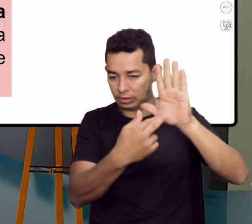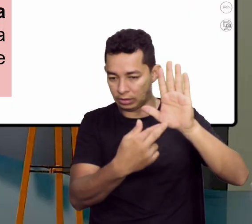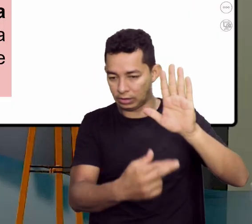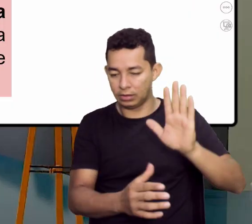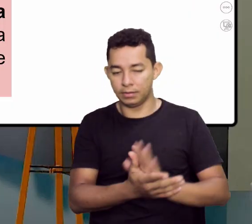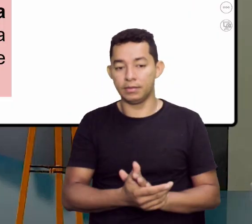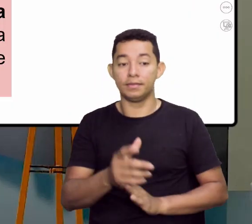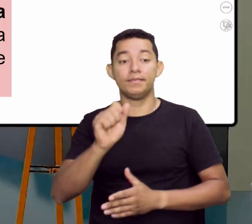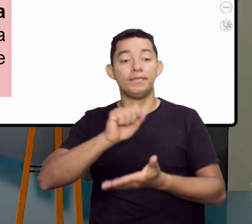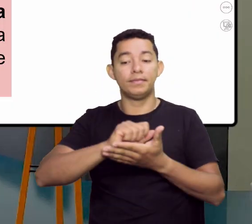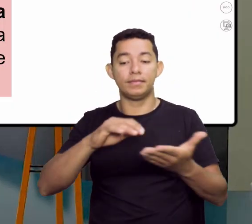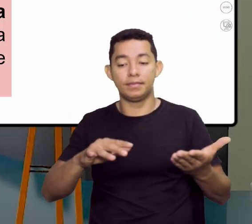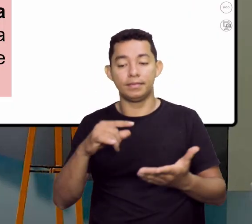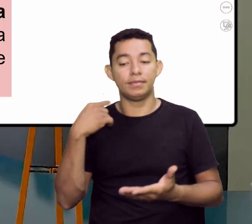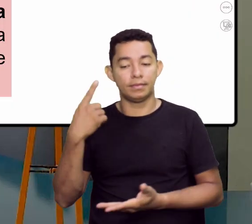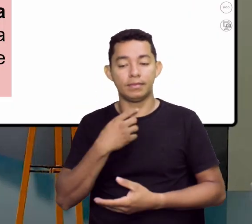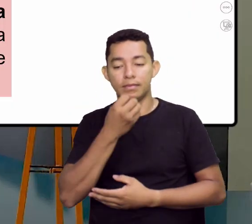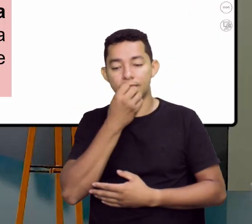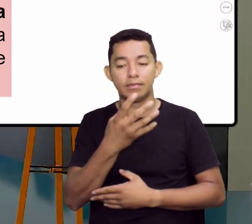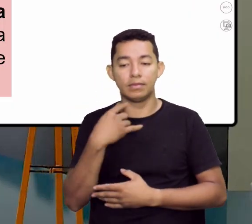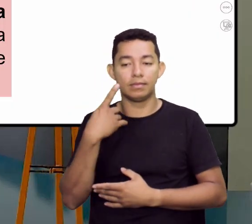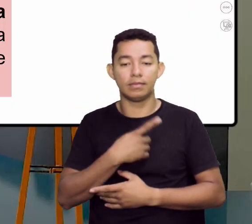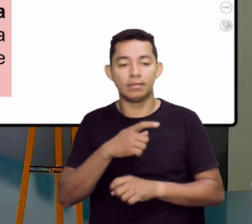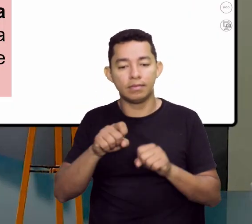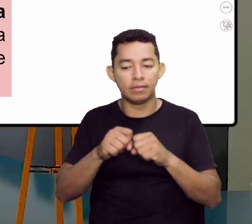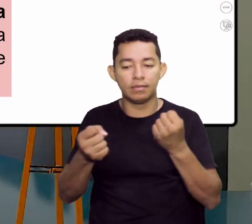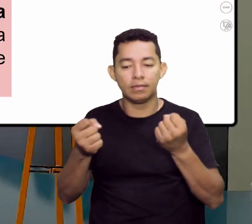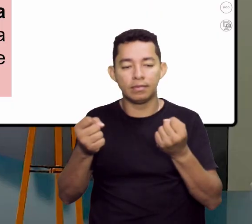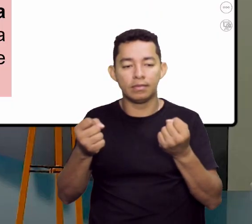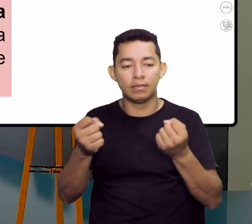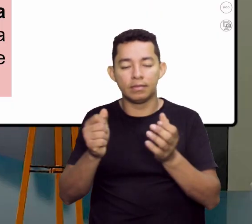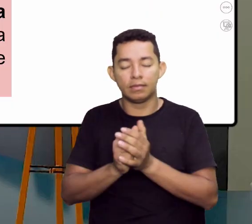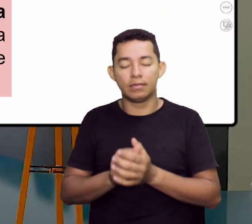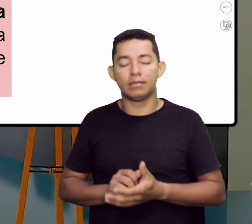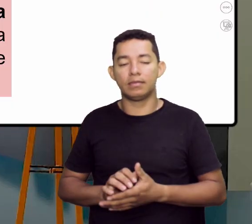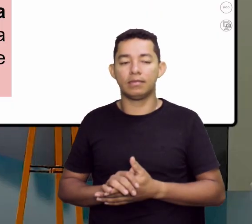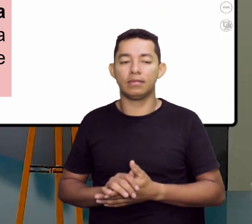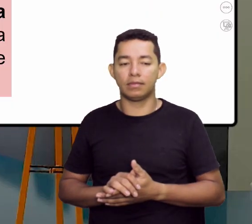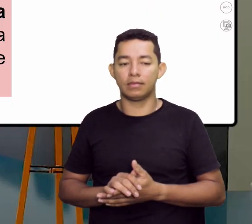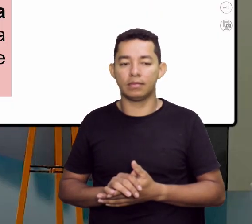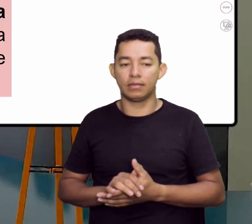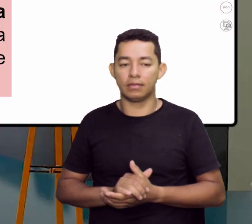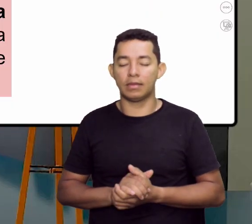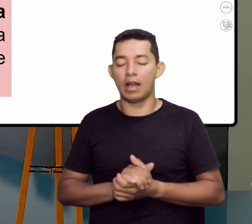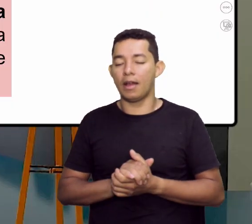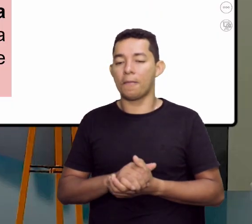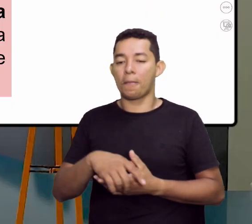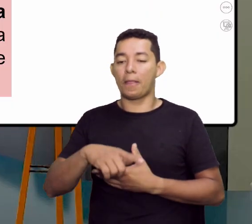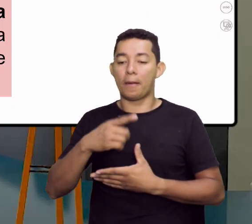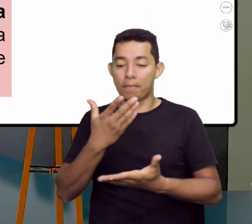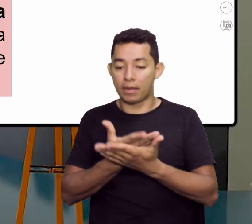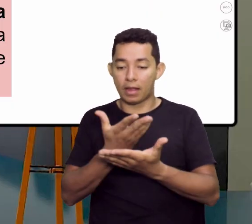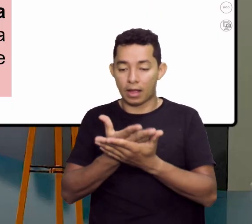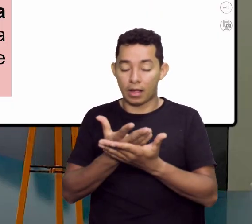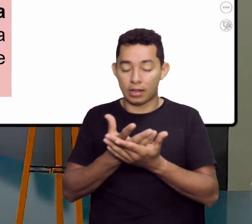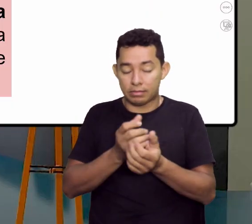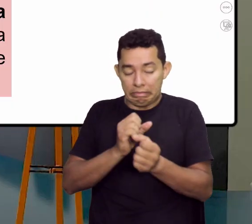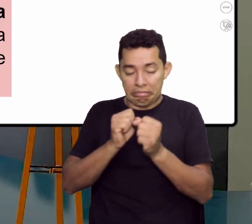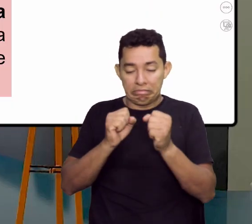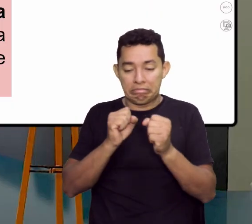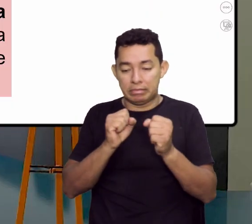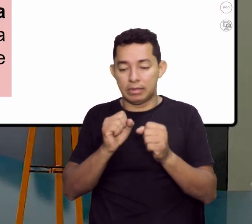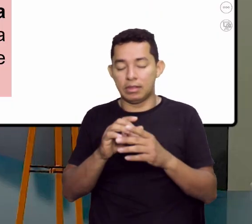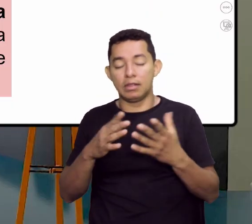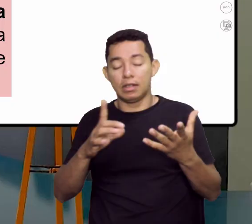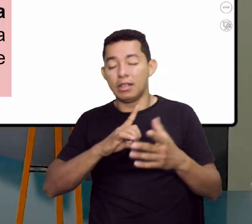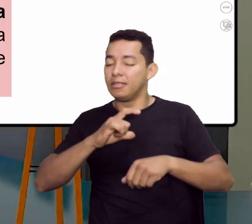são boas para a gente quebrar um pouquinho assim, né, a suzidez, assim, a austeridade da aula, para a gente ter um momento aí